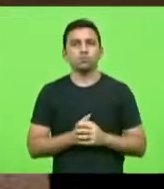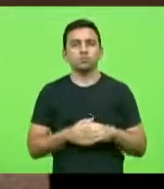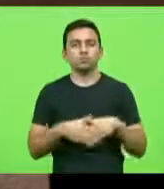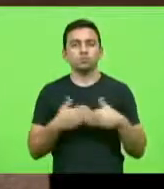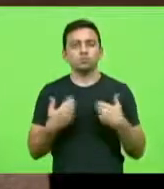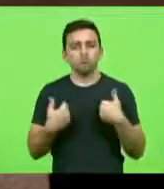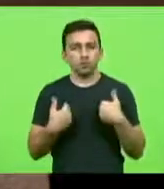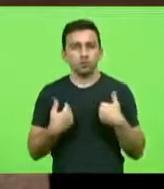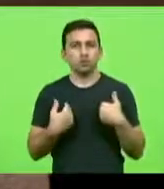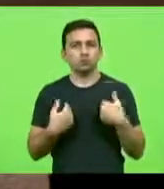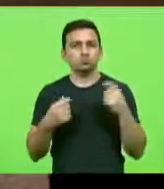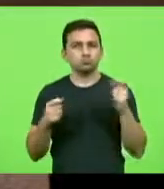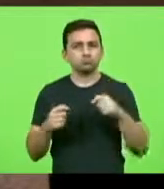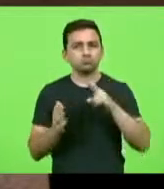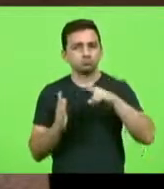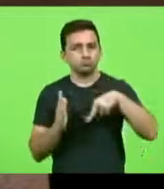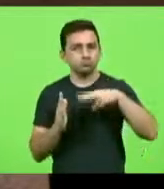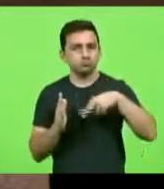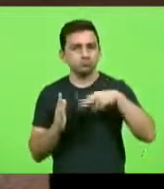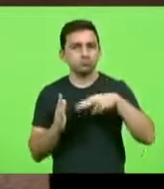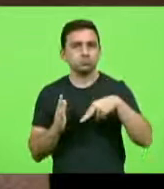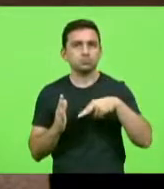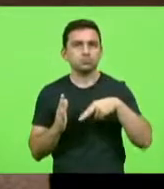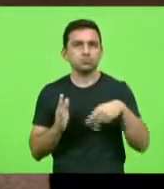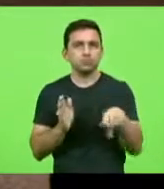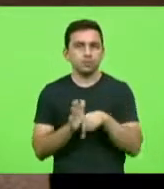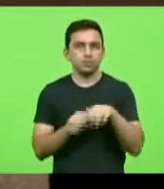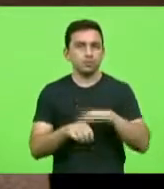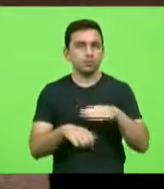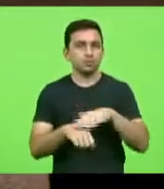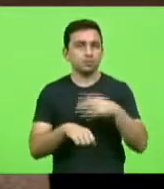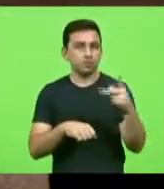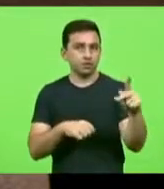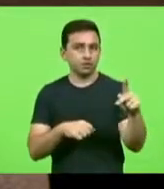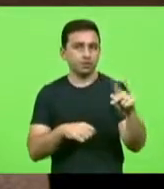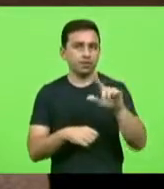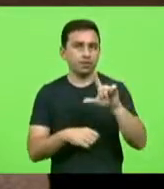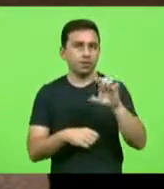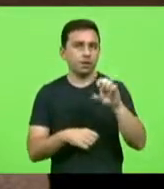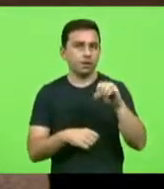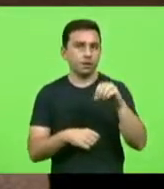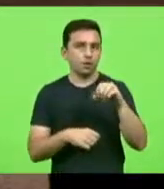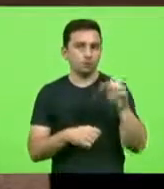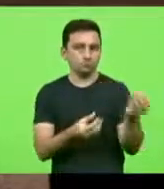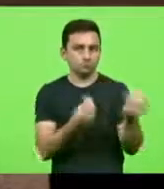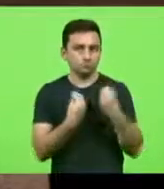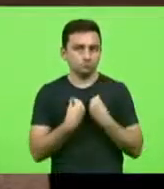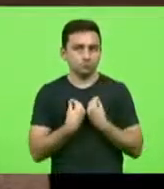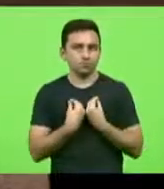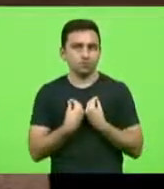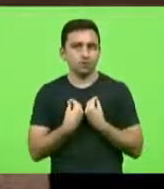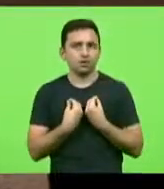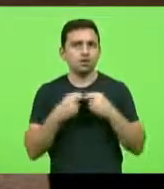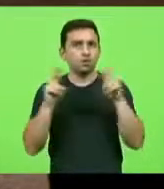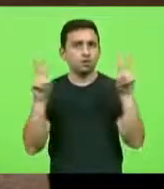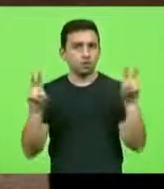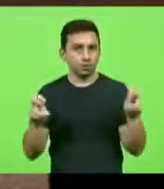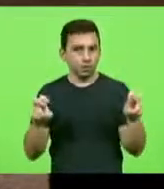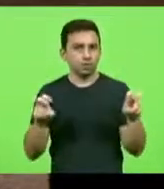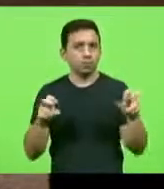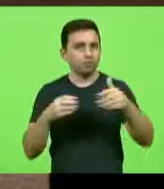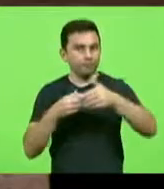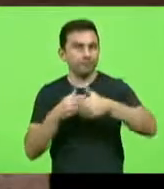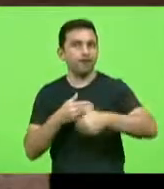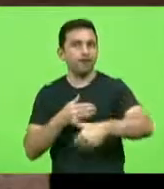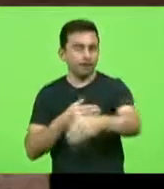tive a oportunidade de ler através aqui do Leonardo Lorenzetti, que me passou. É um assunto que eu acredito que vai esquentar nos próximos